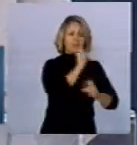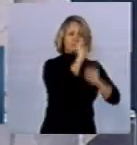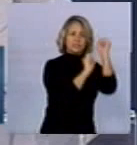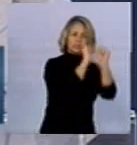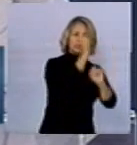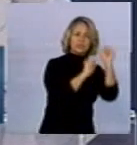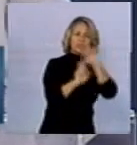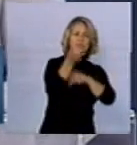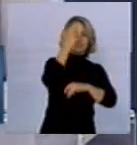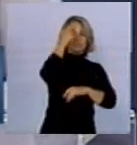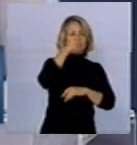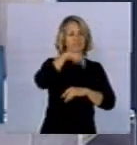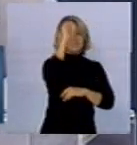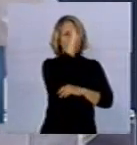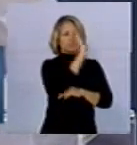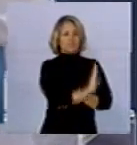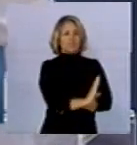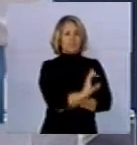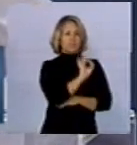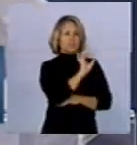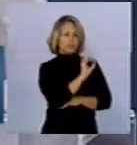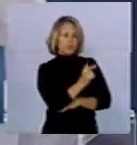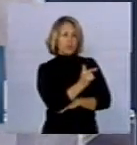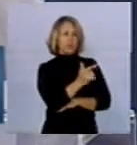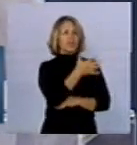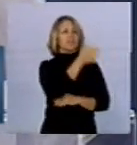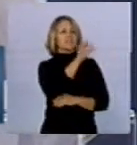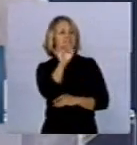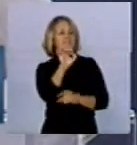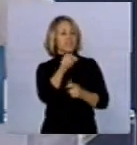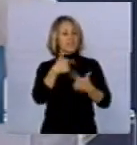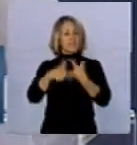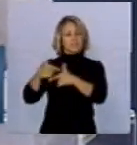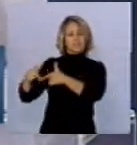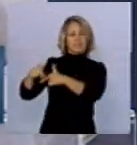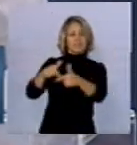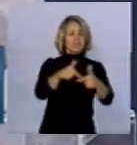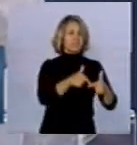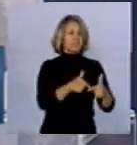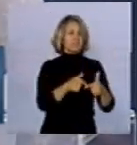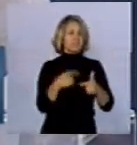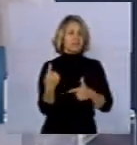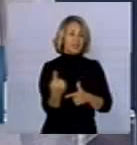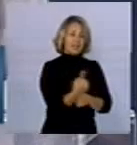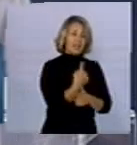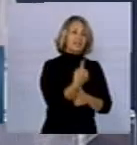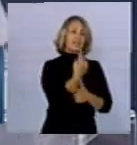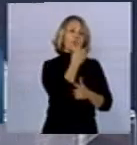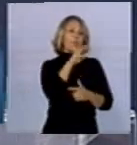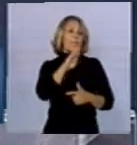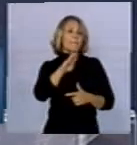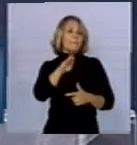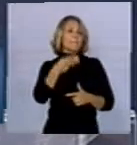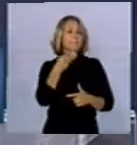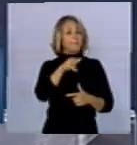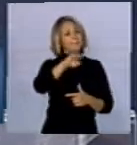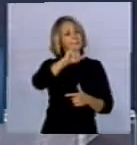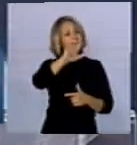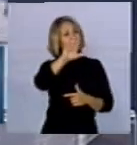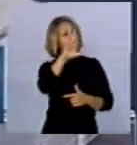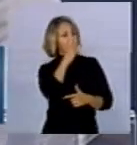brasileira se gera sem emprego para cada um milhão que se inverte da indústria